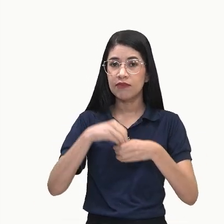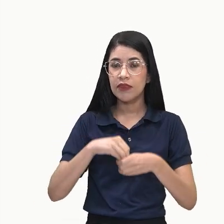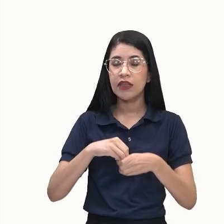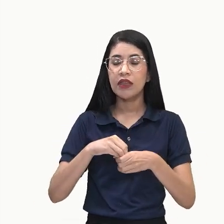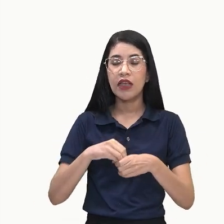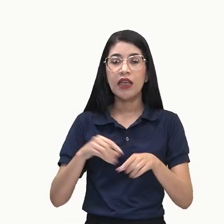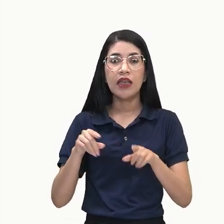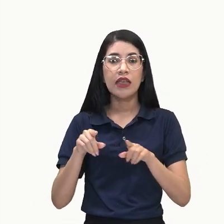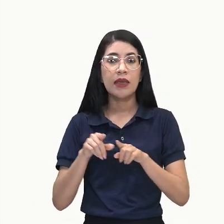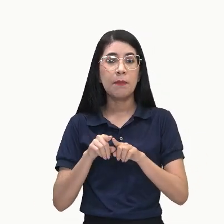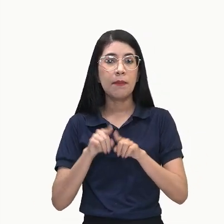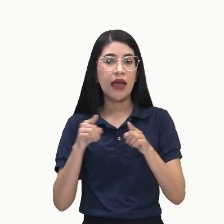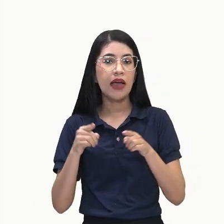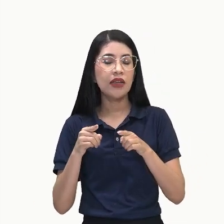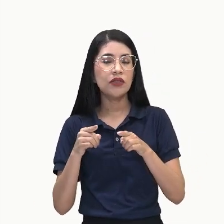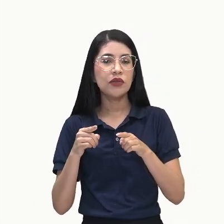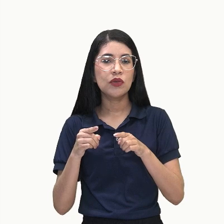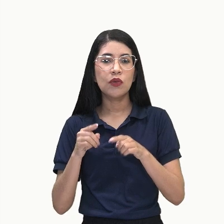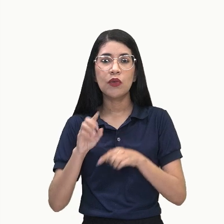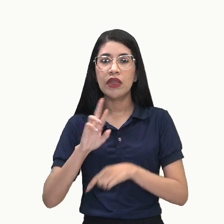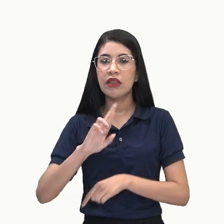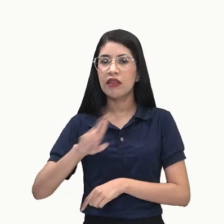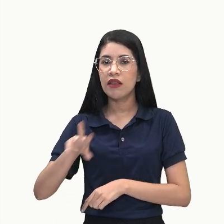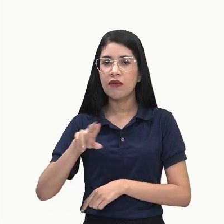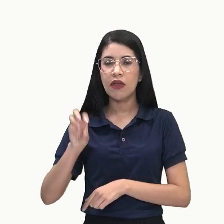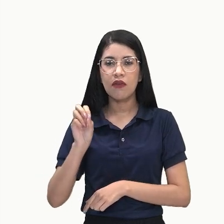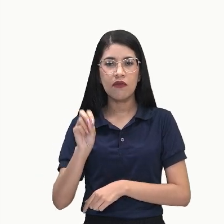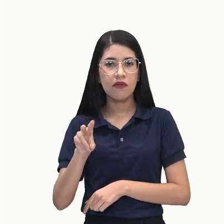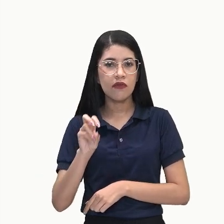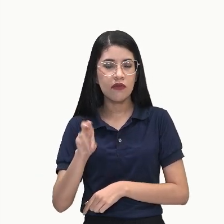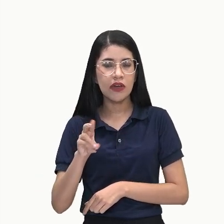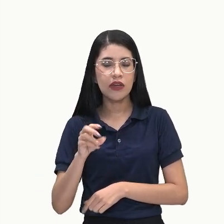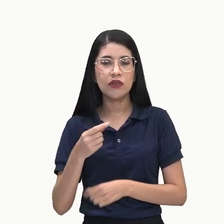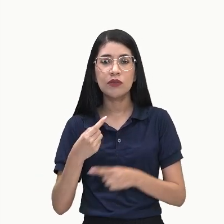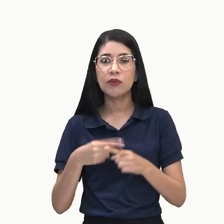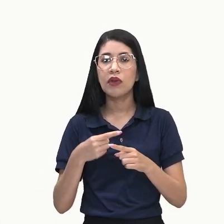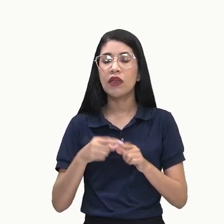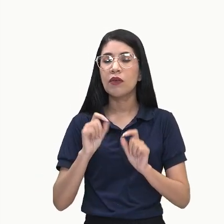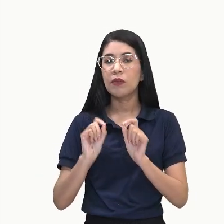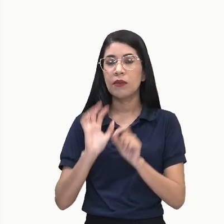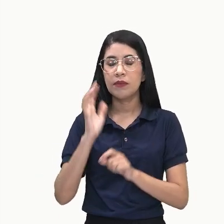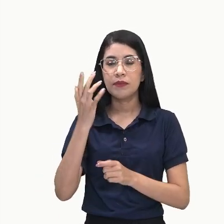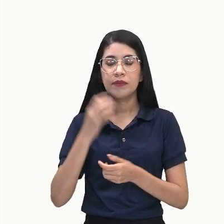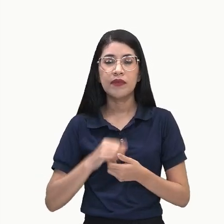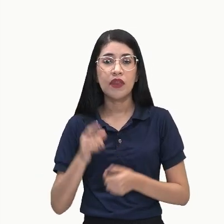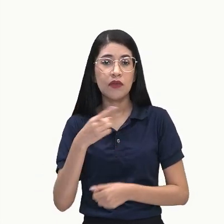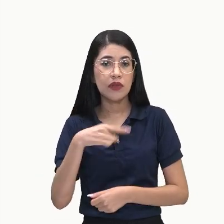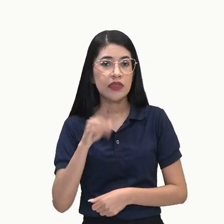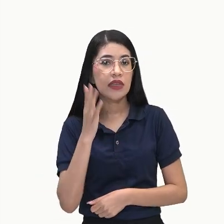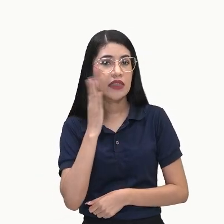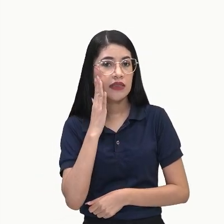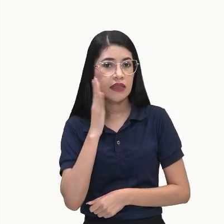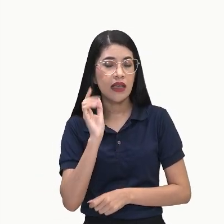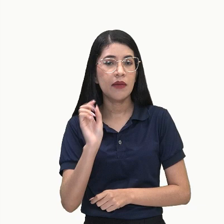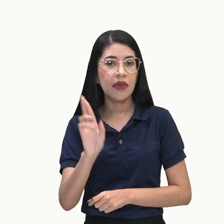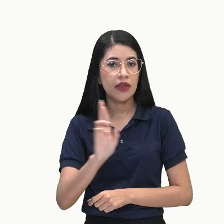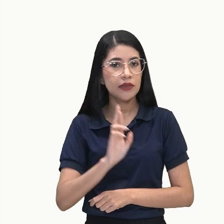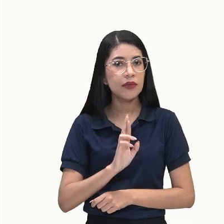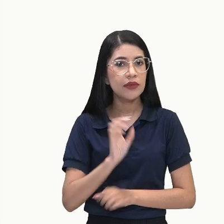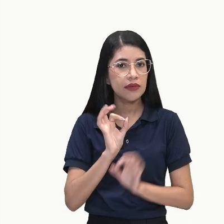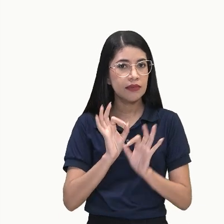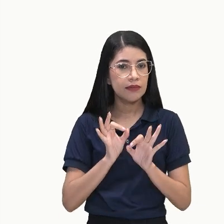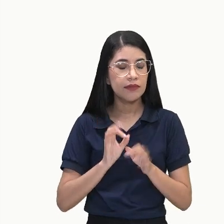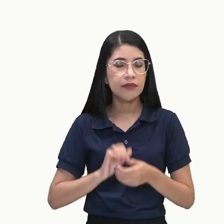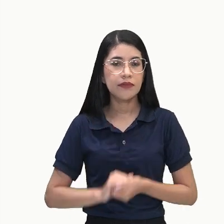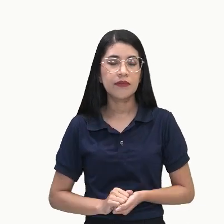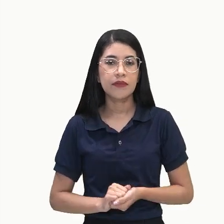temos como exceção os vírus. Por quê? Porque vocês devem saber responder.